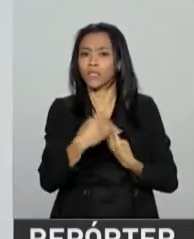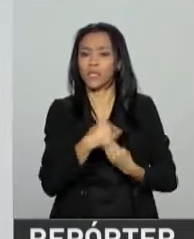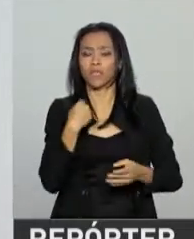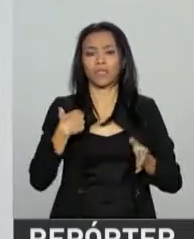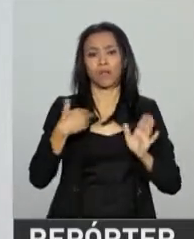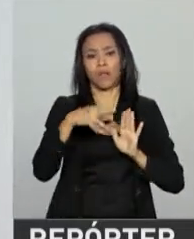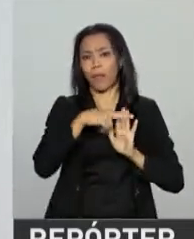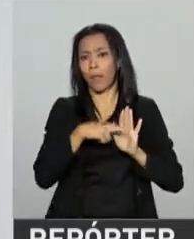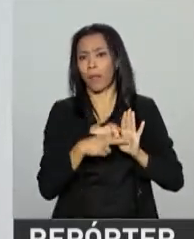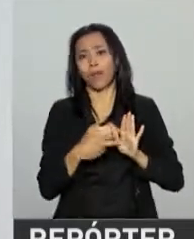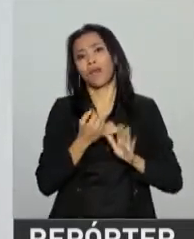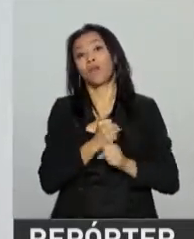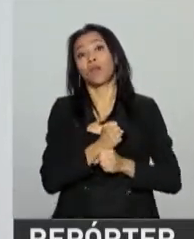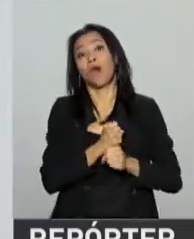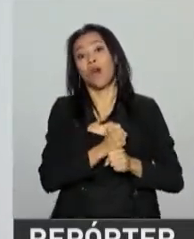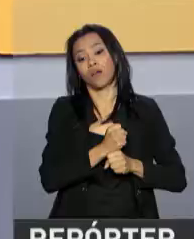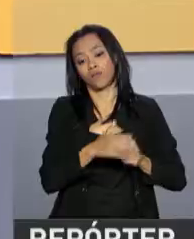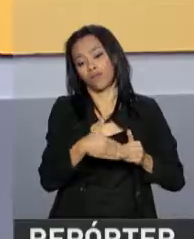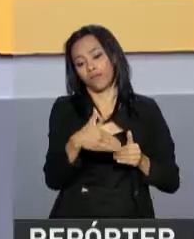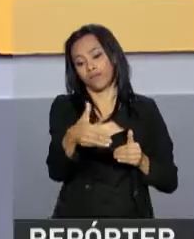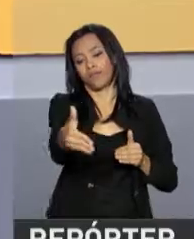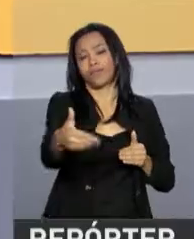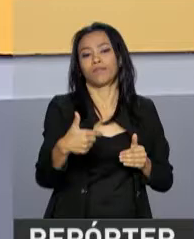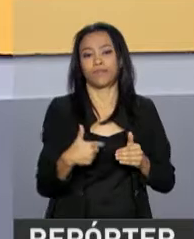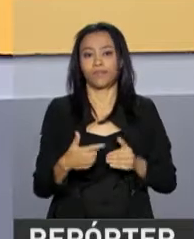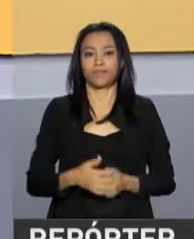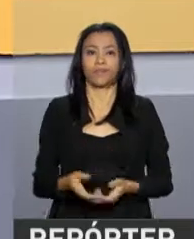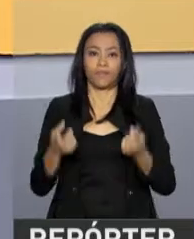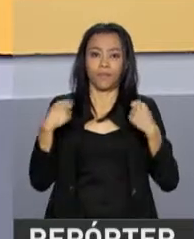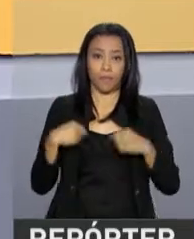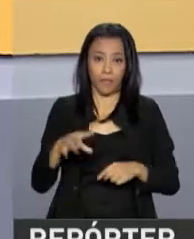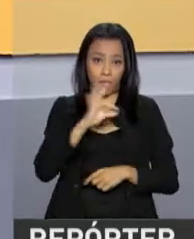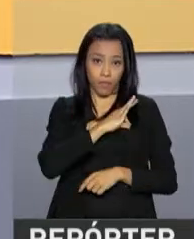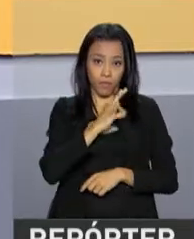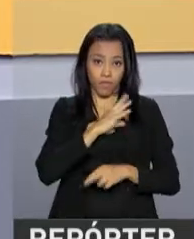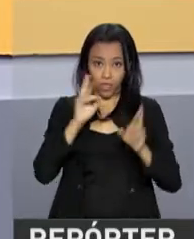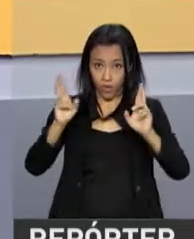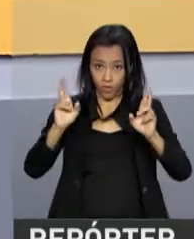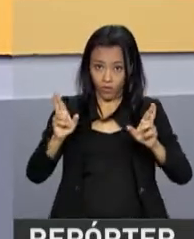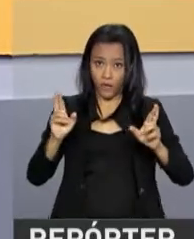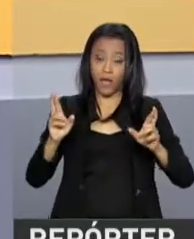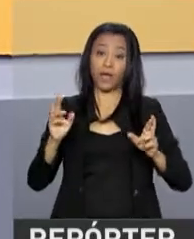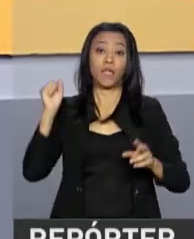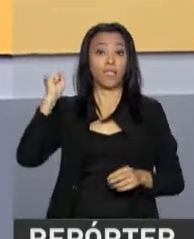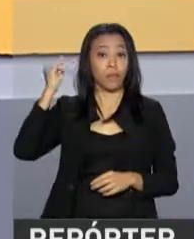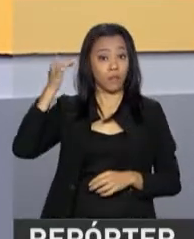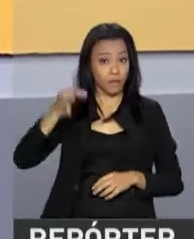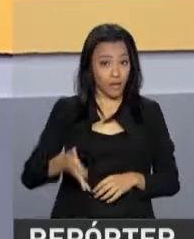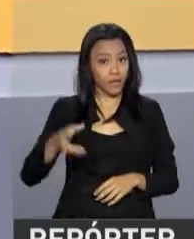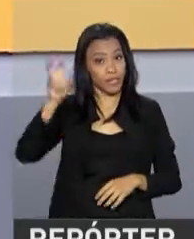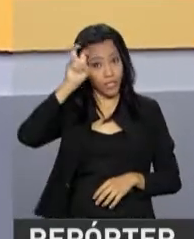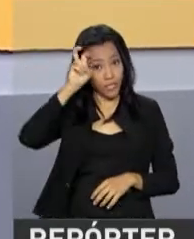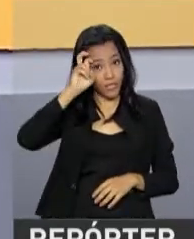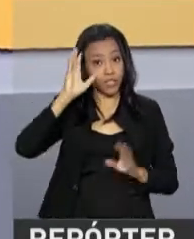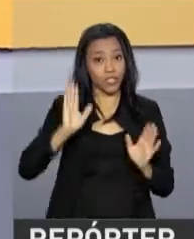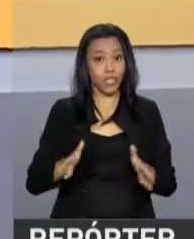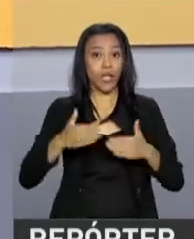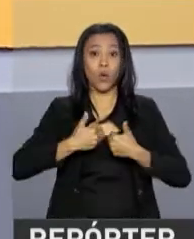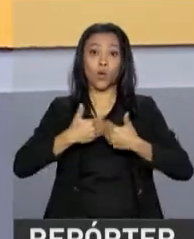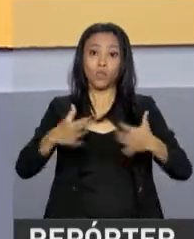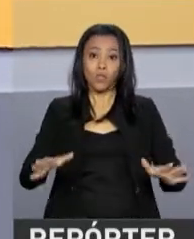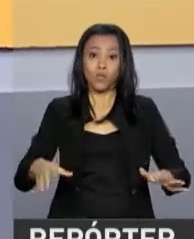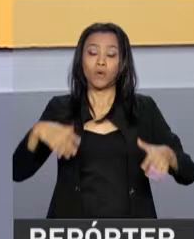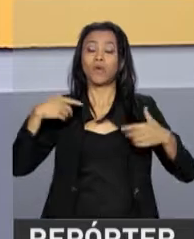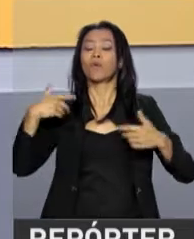setor para os próximos anos é um trabalho de planejamento a polícia rodoviária federal começou na madrugada desta quinta feira a operação semana santa